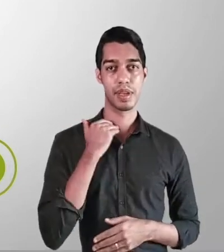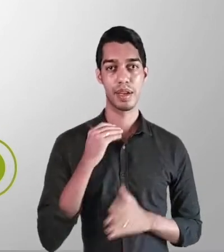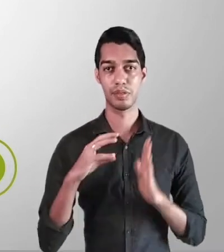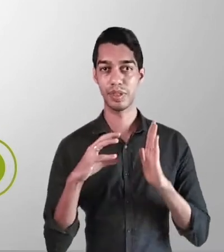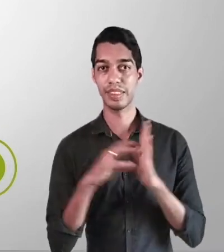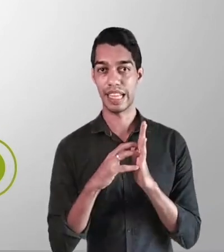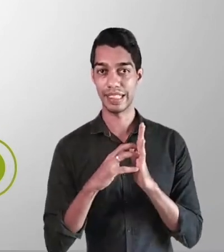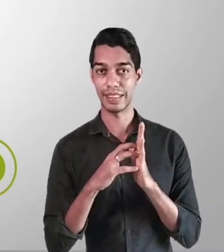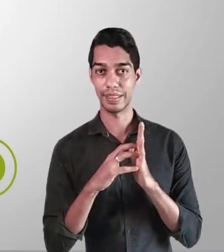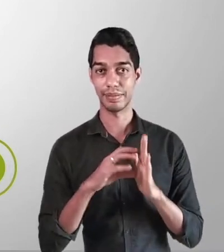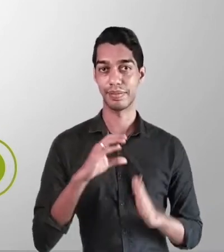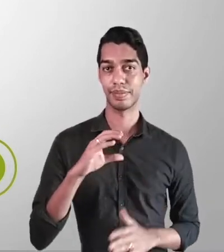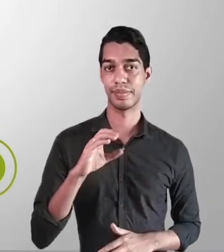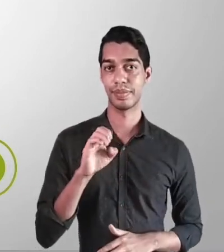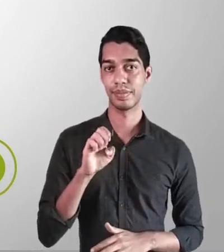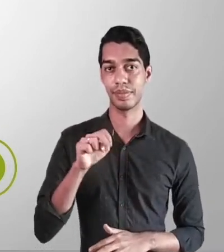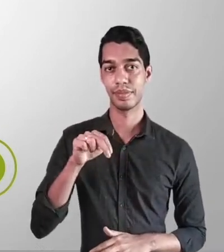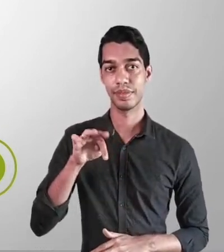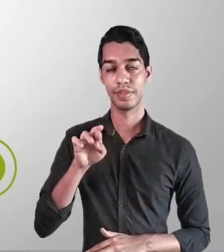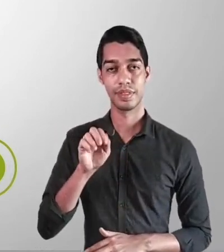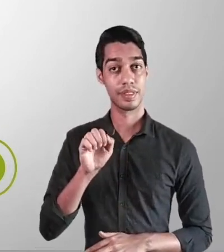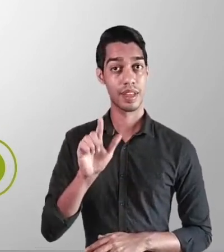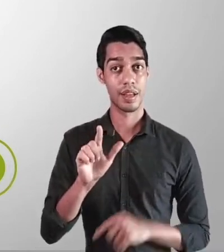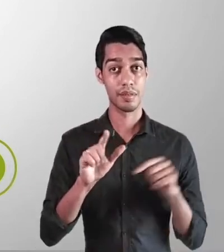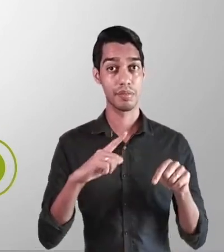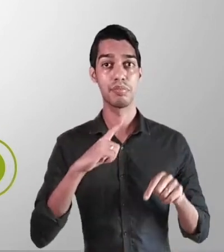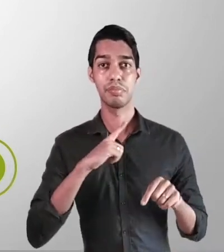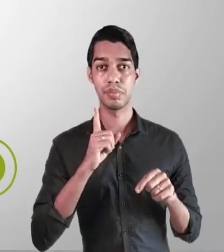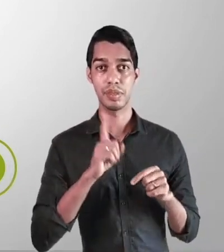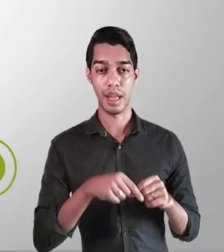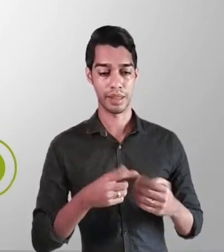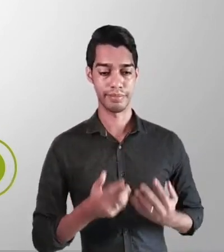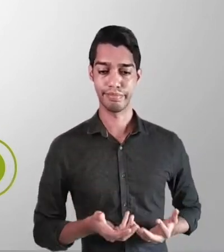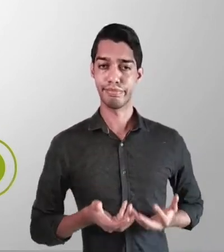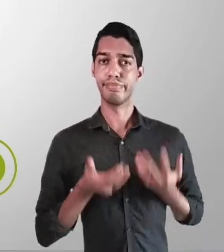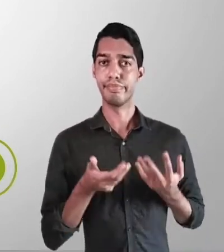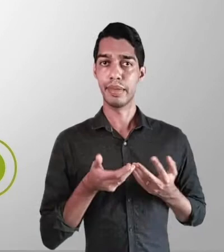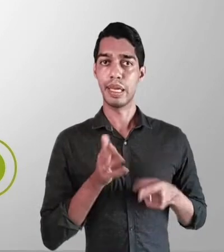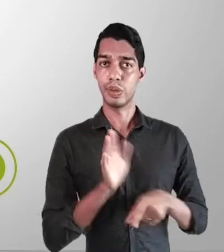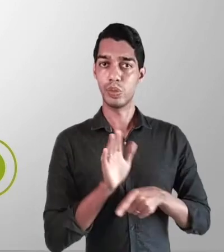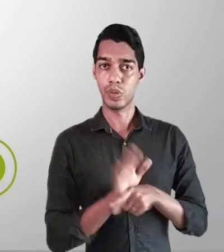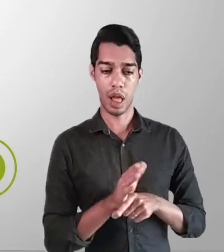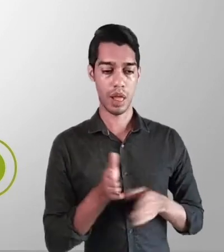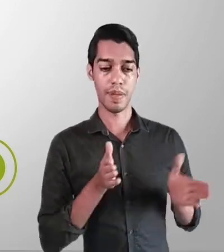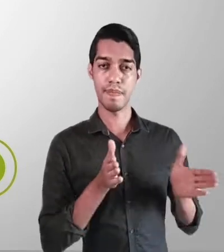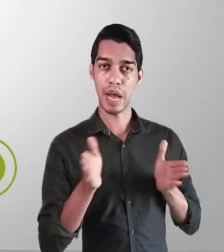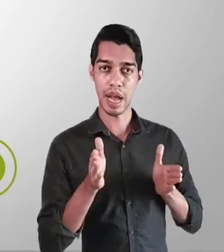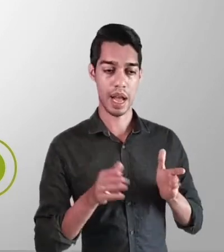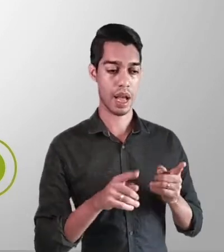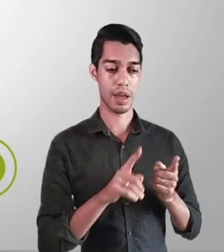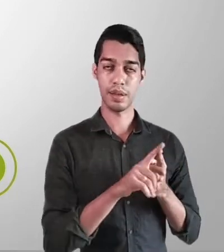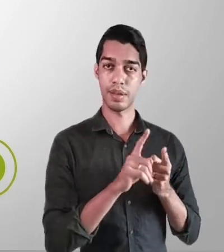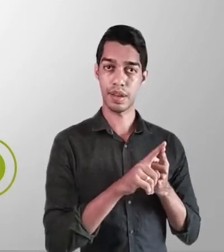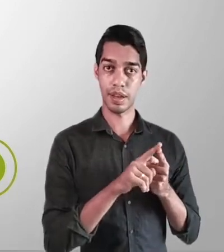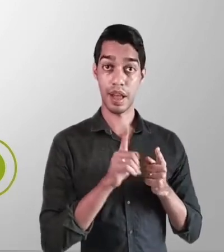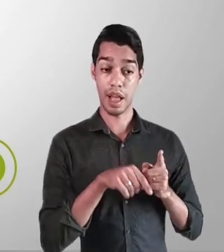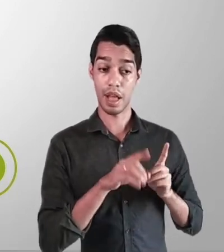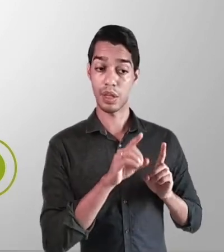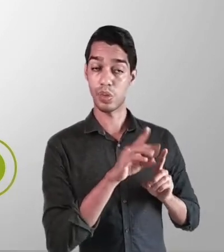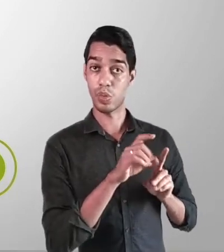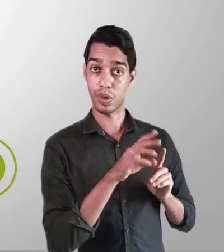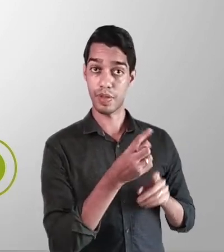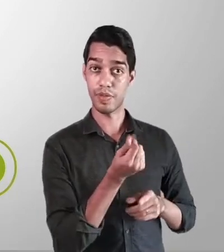que também é muito empenhado nas duas temáticas, seja na educação financeira ou na inclusão financeira, e